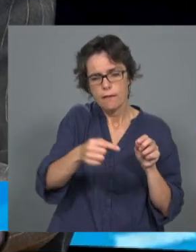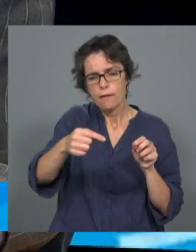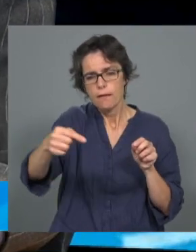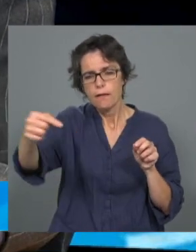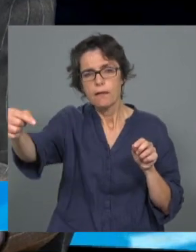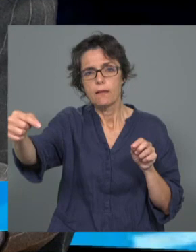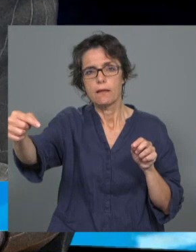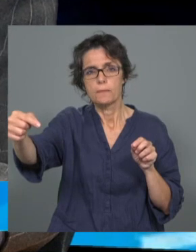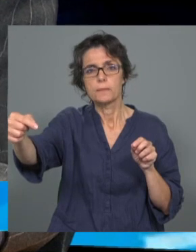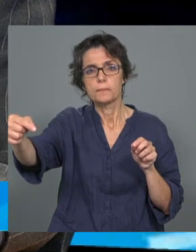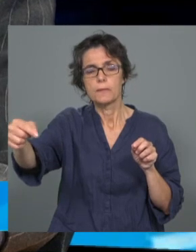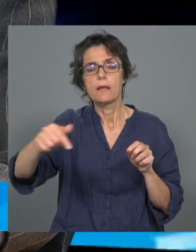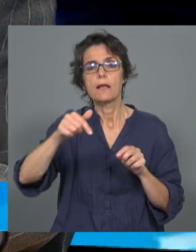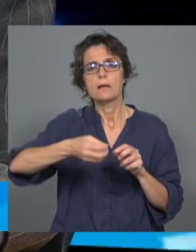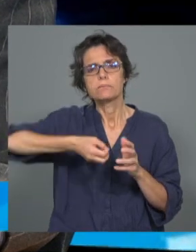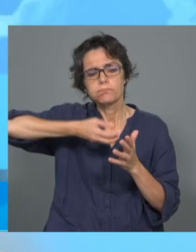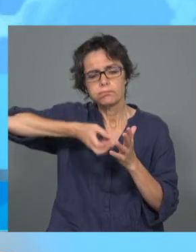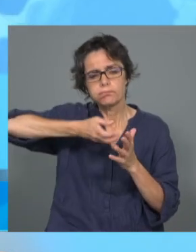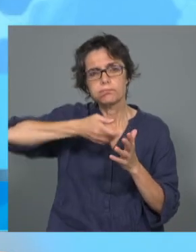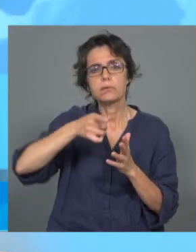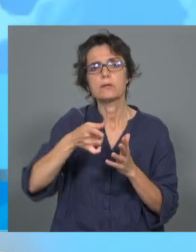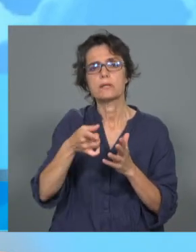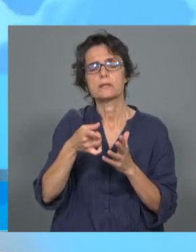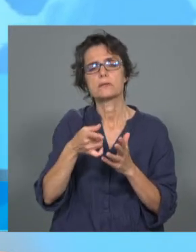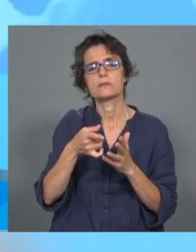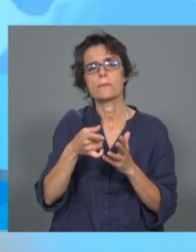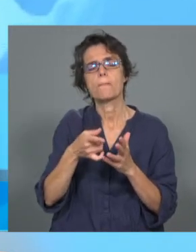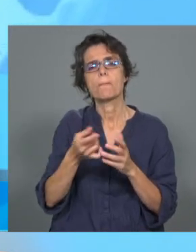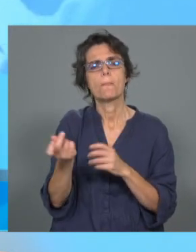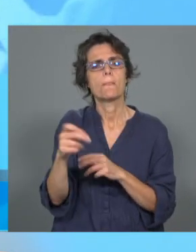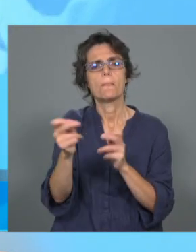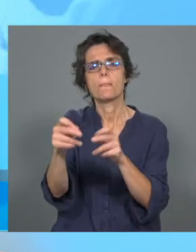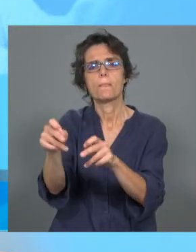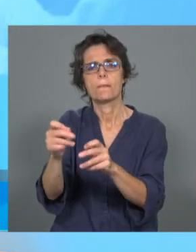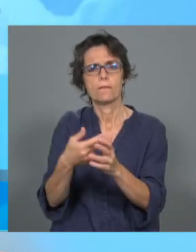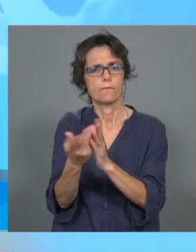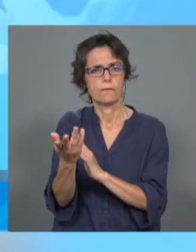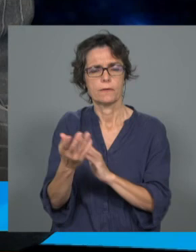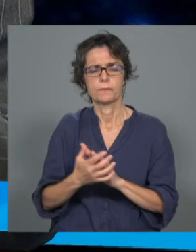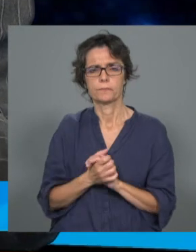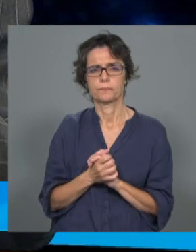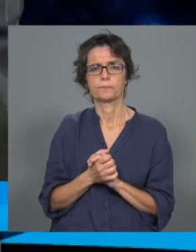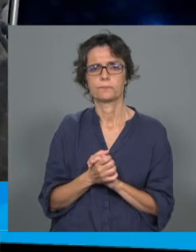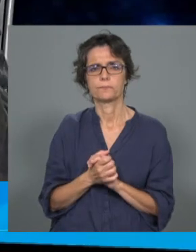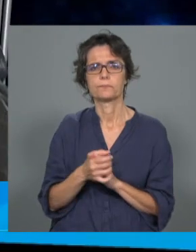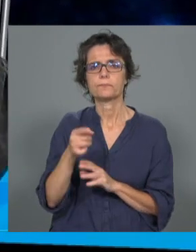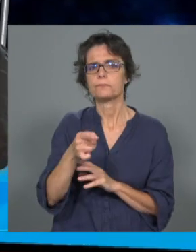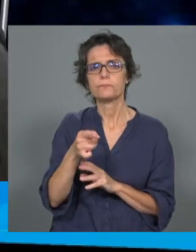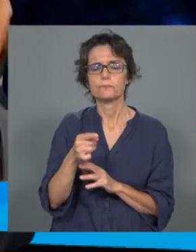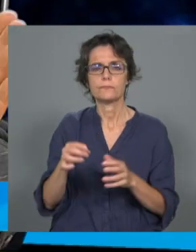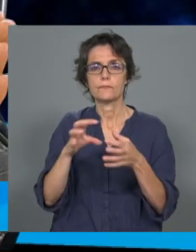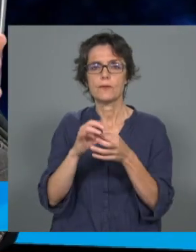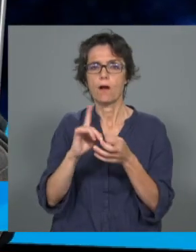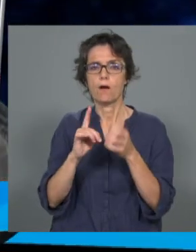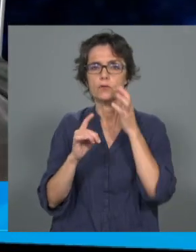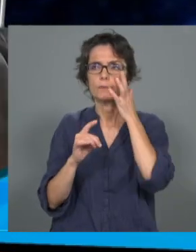de Jerusalém. Itinerância esta durante a qual decorrem vários acontecimentos. Tem sempre a ver um bocadinho com esta dimensão